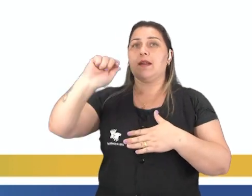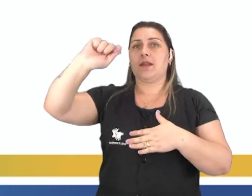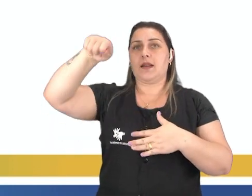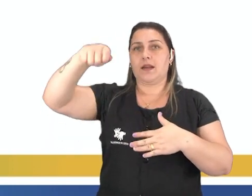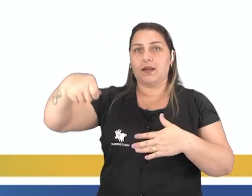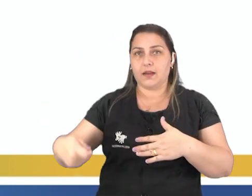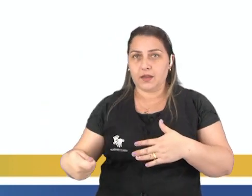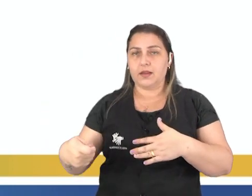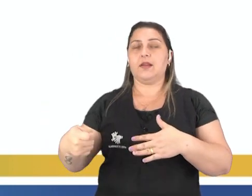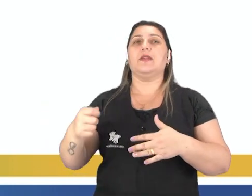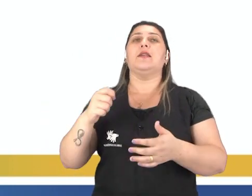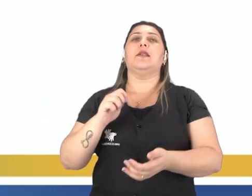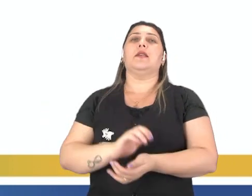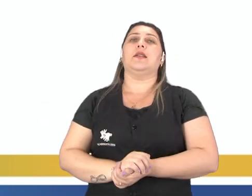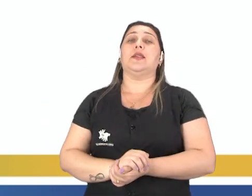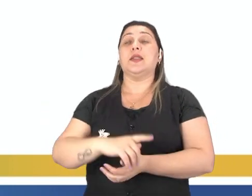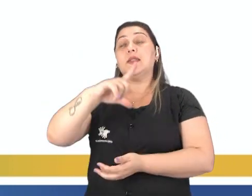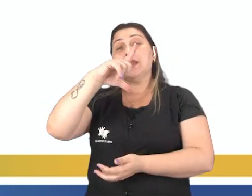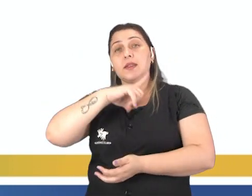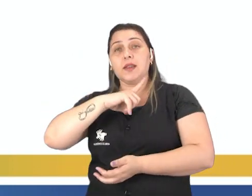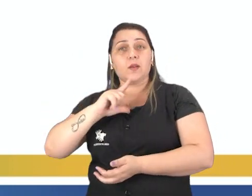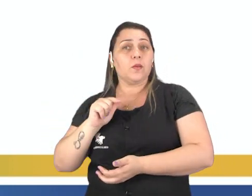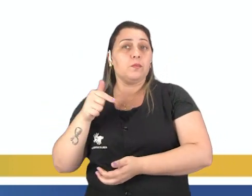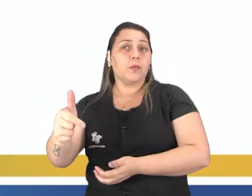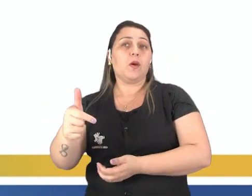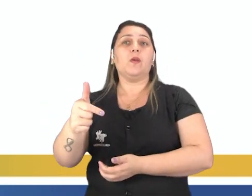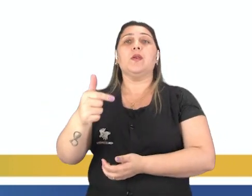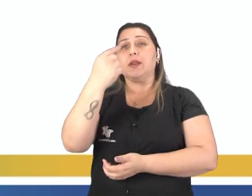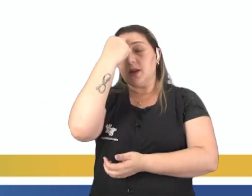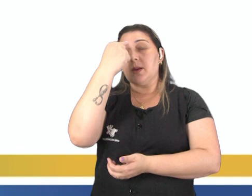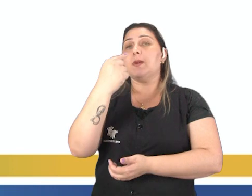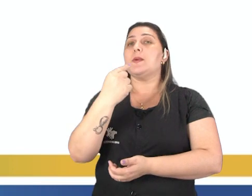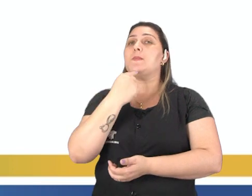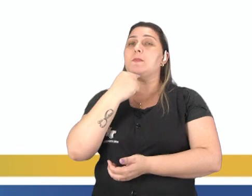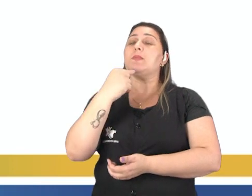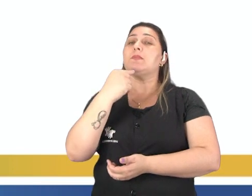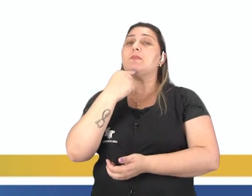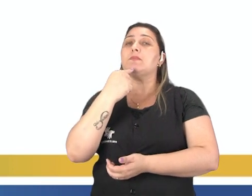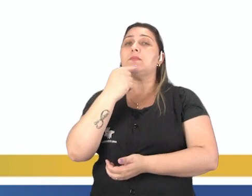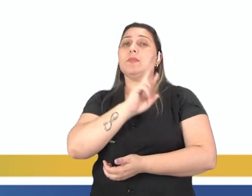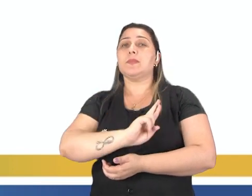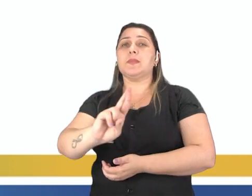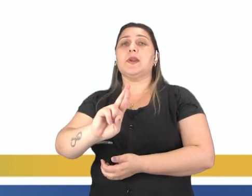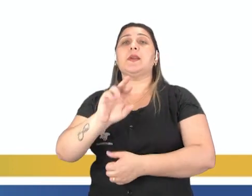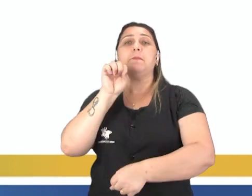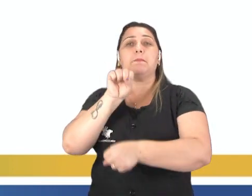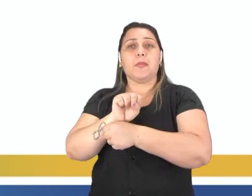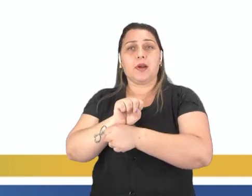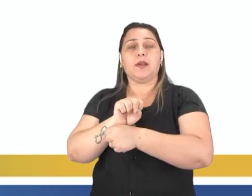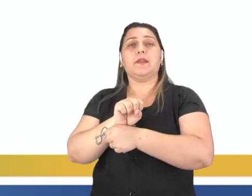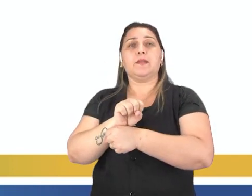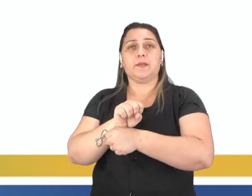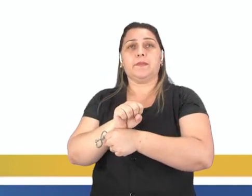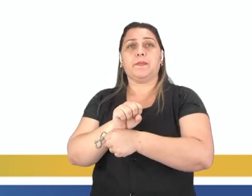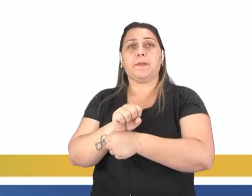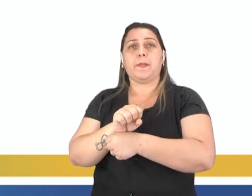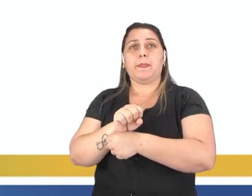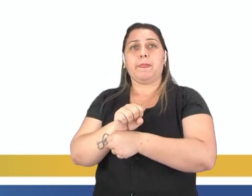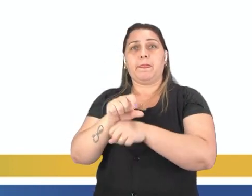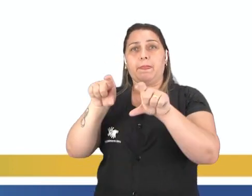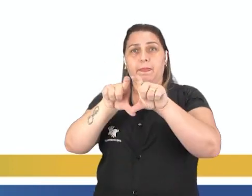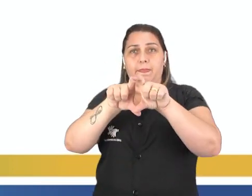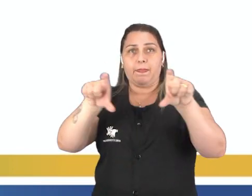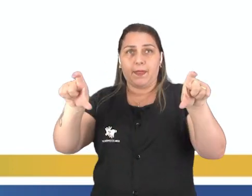dessa tem uma outra figura que corresponde à sua pausa, tá? Que é essa coluna aí do